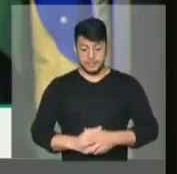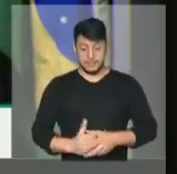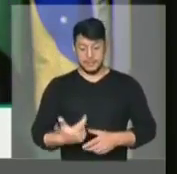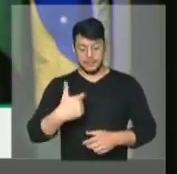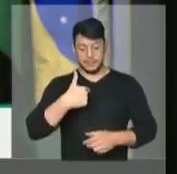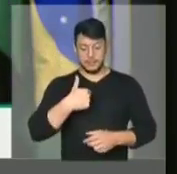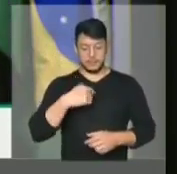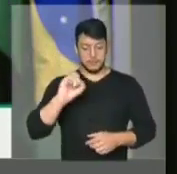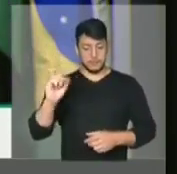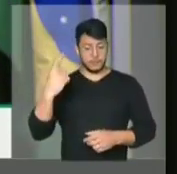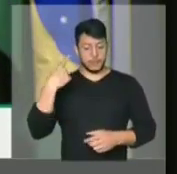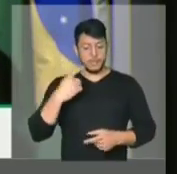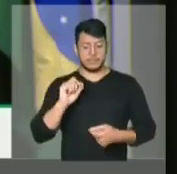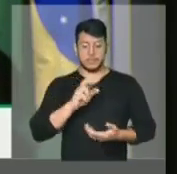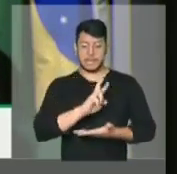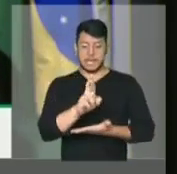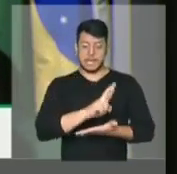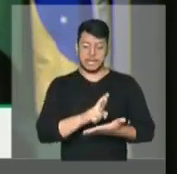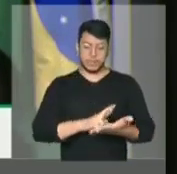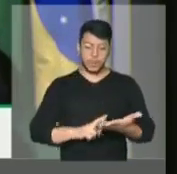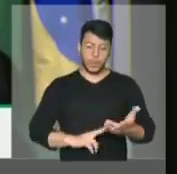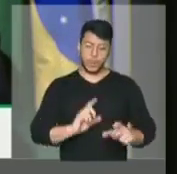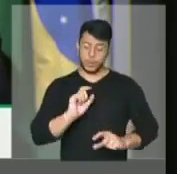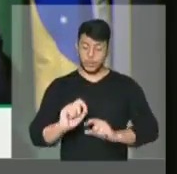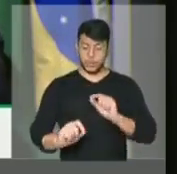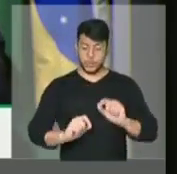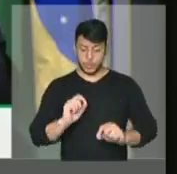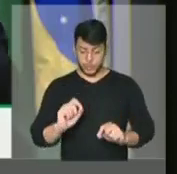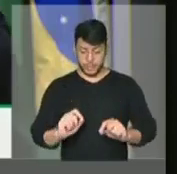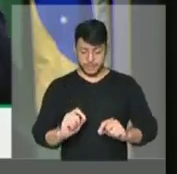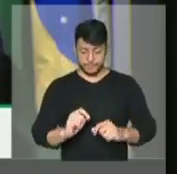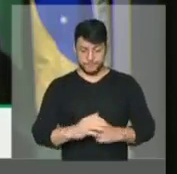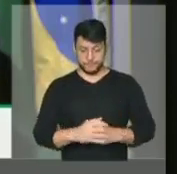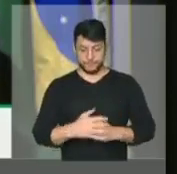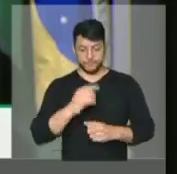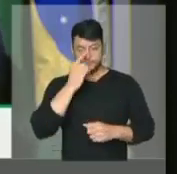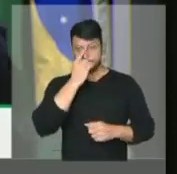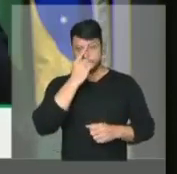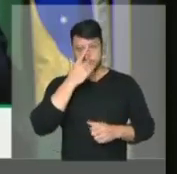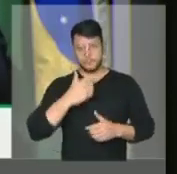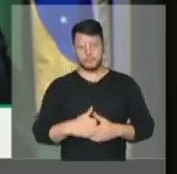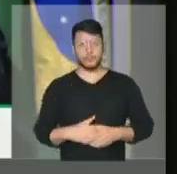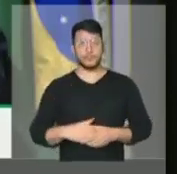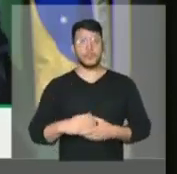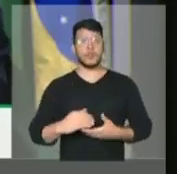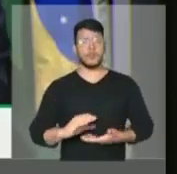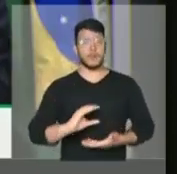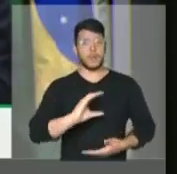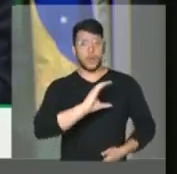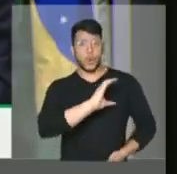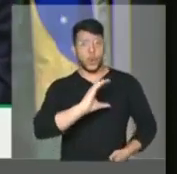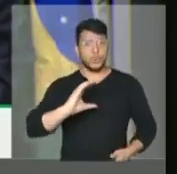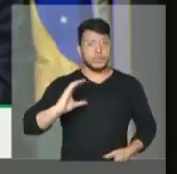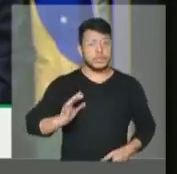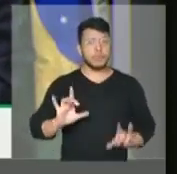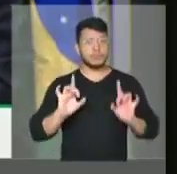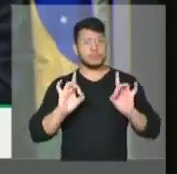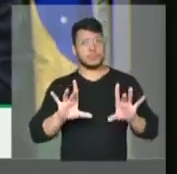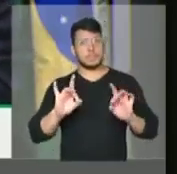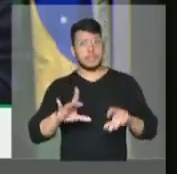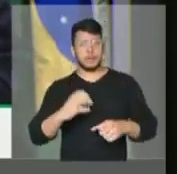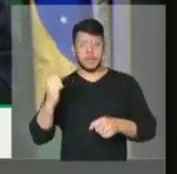fui relator aqui nessa casa, na outra legislatura, de uma comissão especial